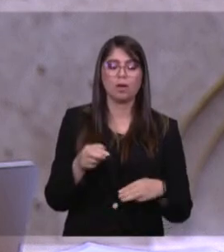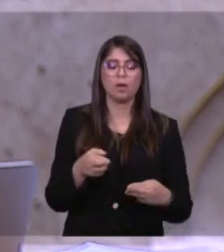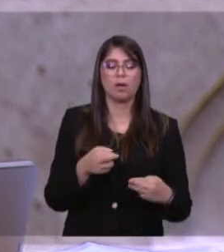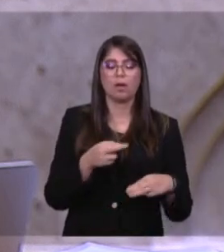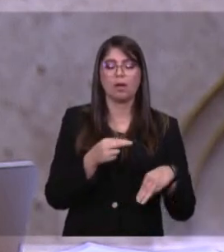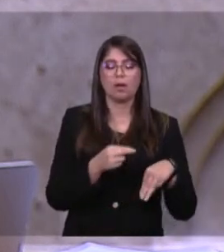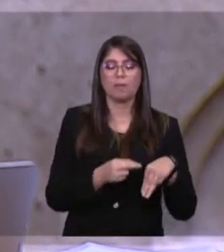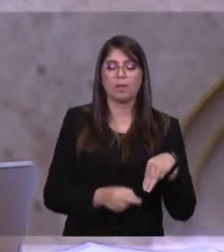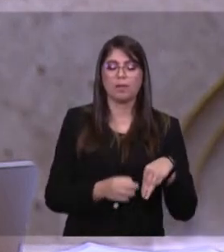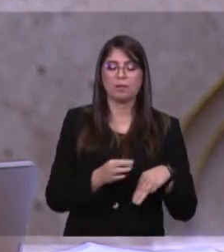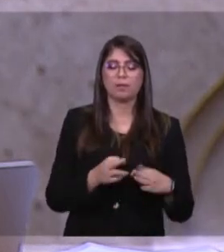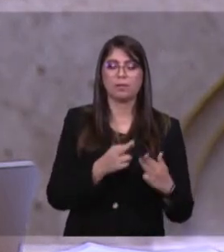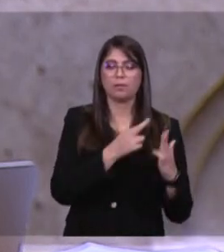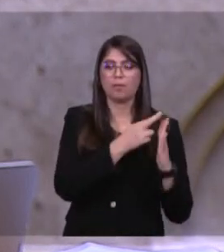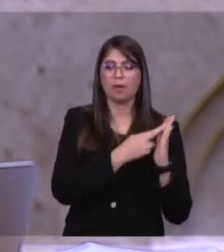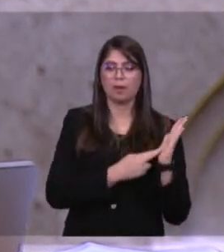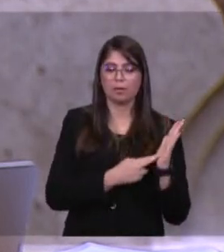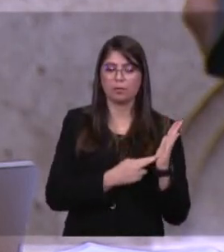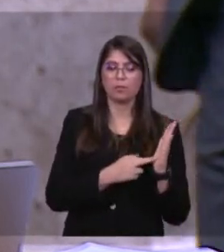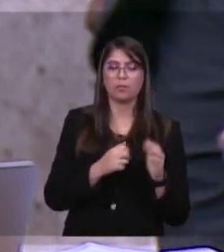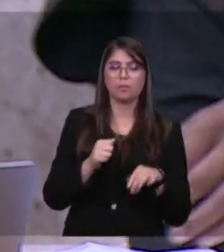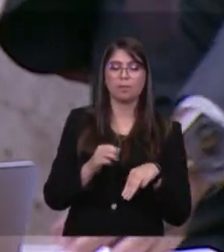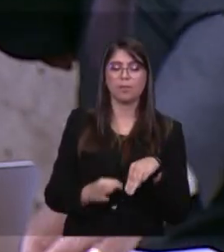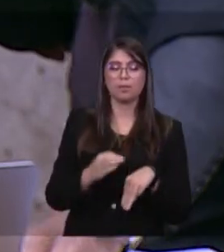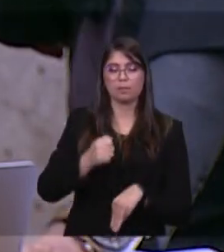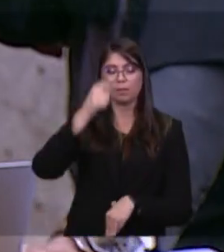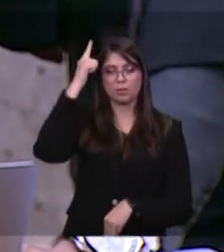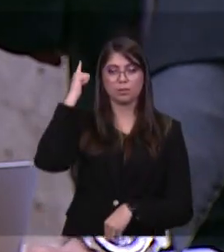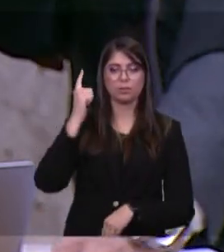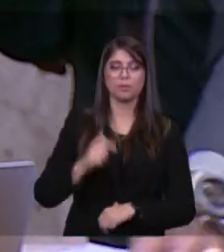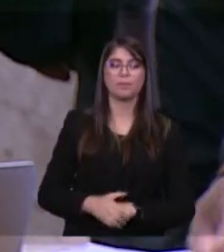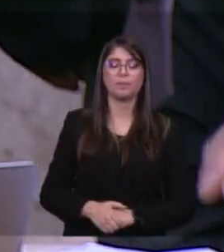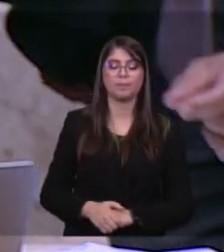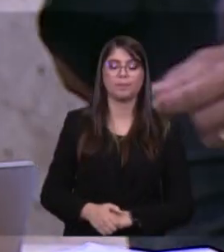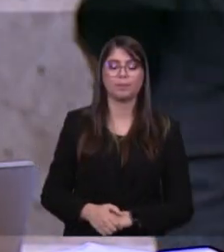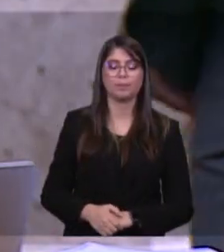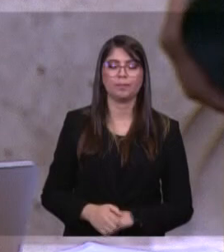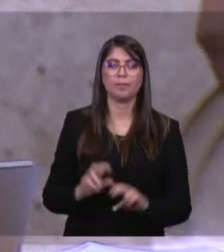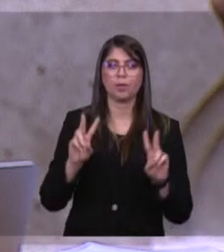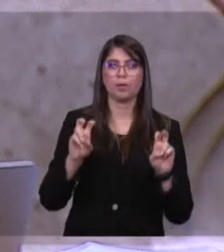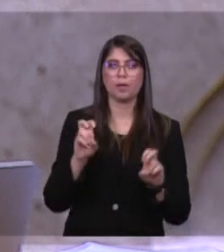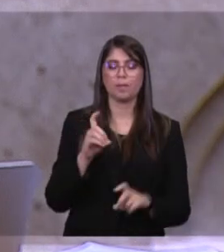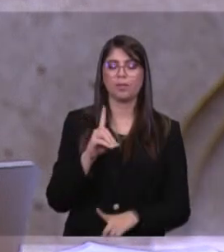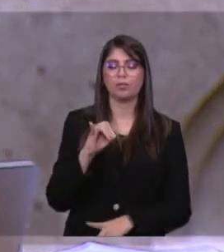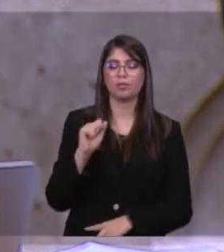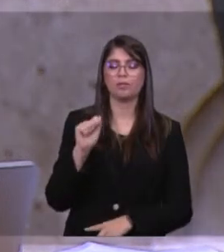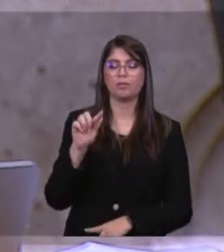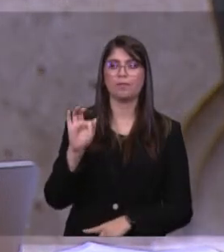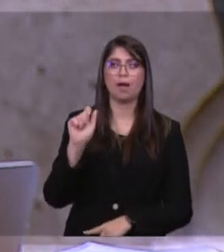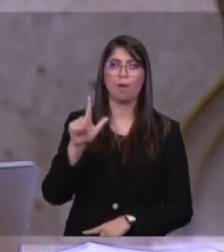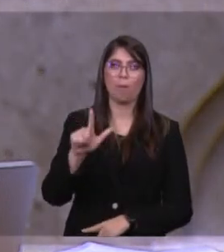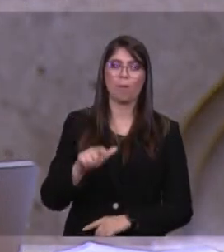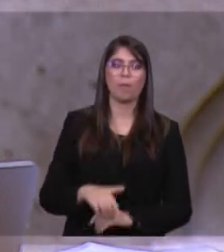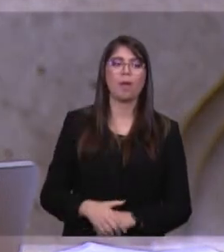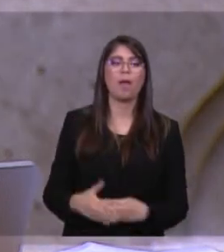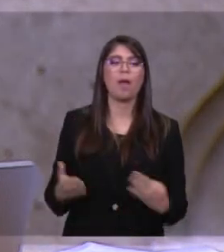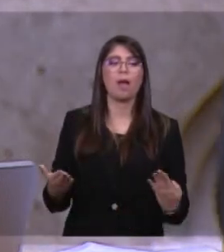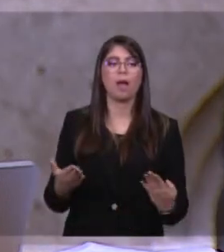todas elas versando sobre o tema do DIFAL. Nós vamos retomar, vou suspender a sessão,